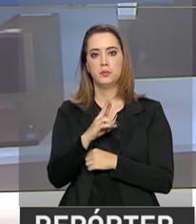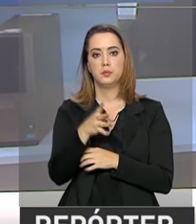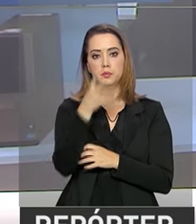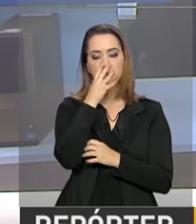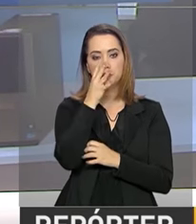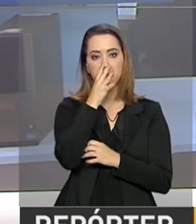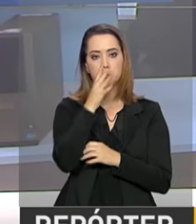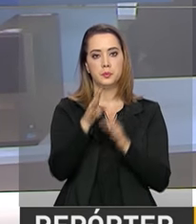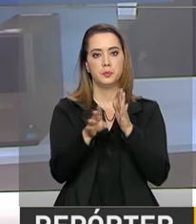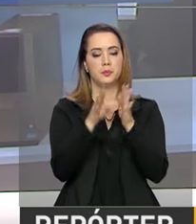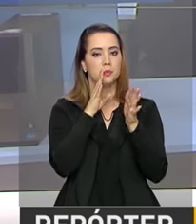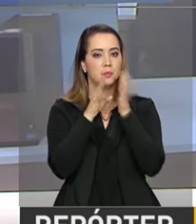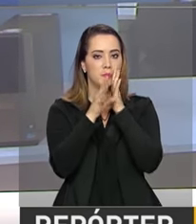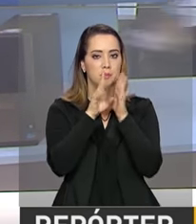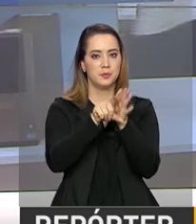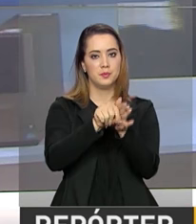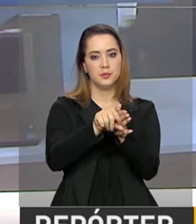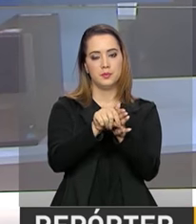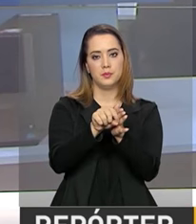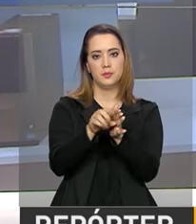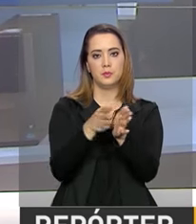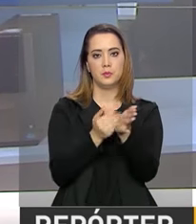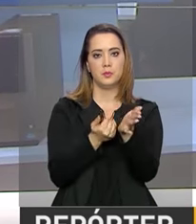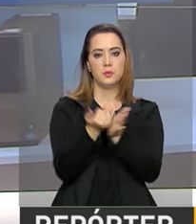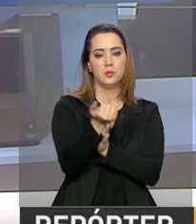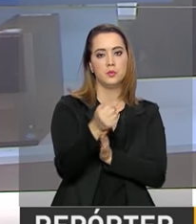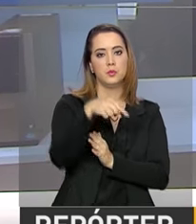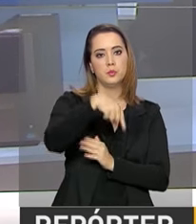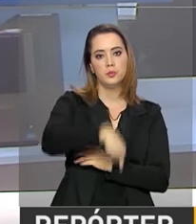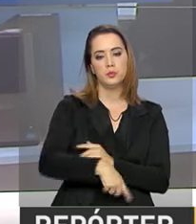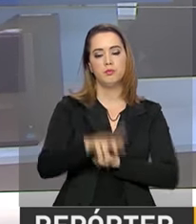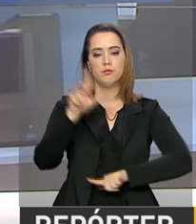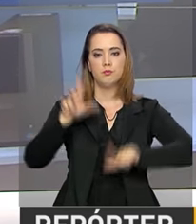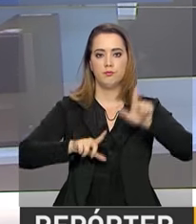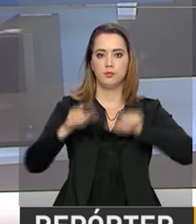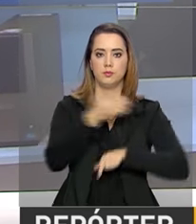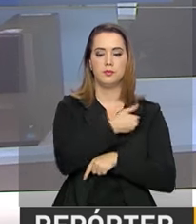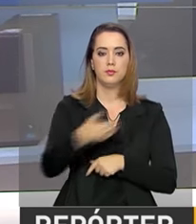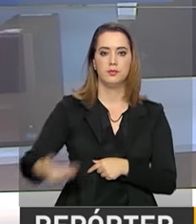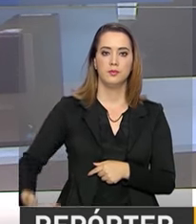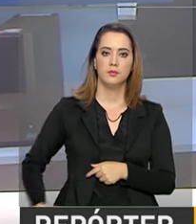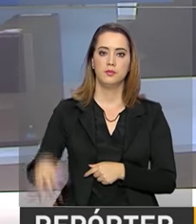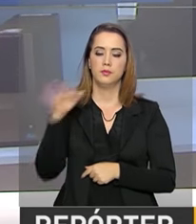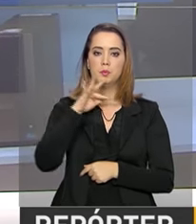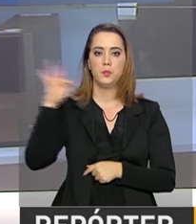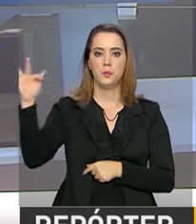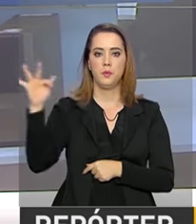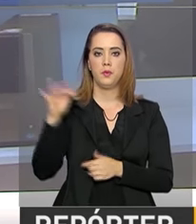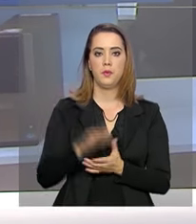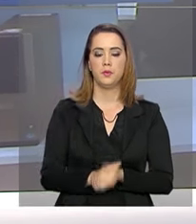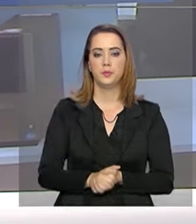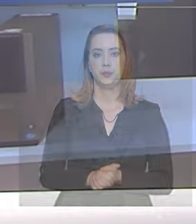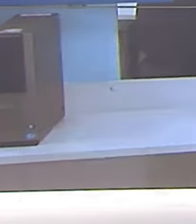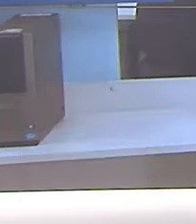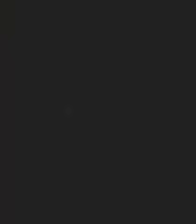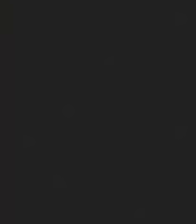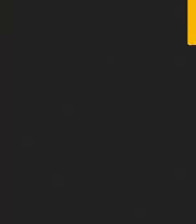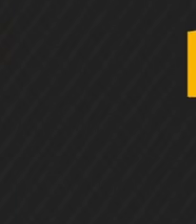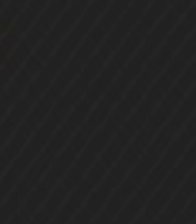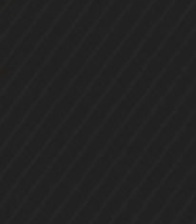nbr acompanhe também as novidades em nossas redes sociais continue com a gente aqui na nbr a tv do governo federal